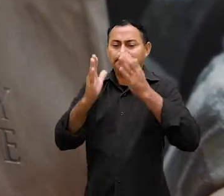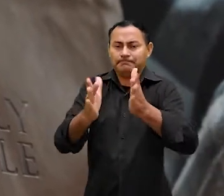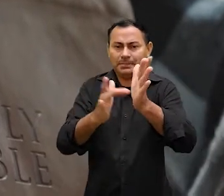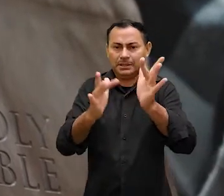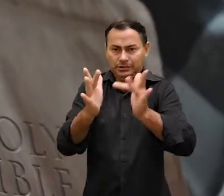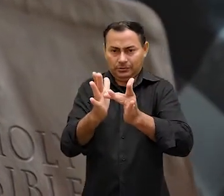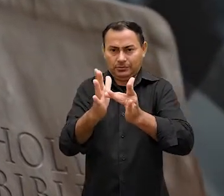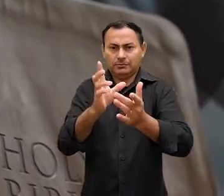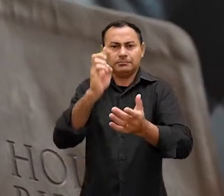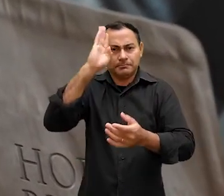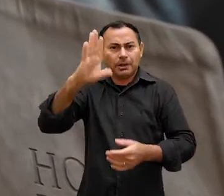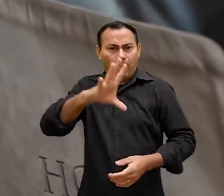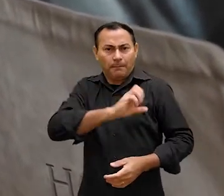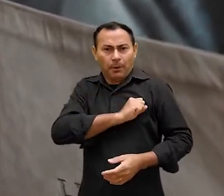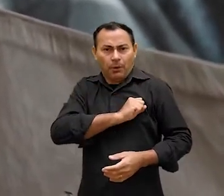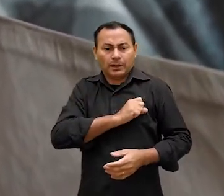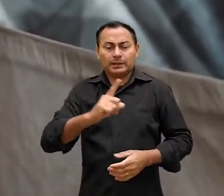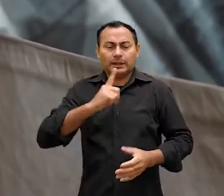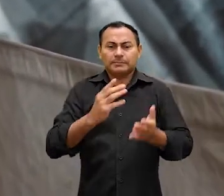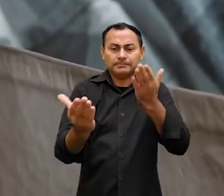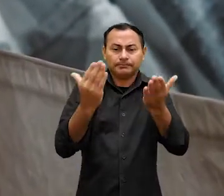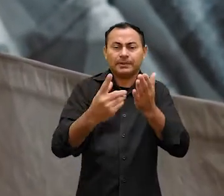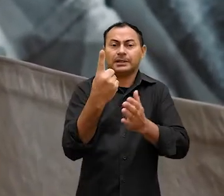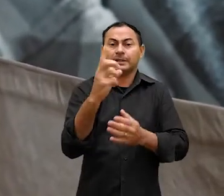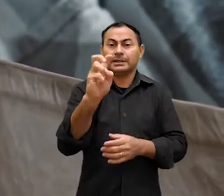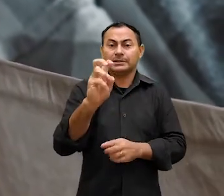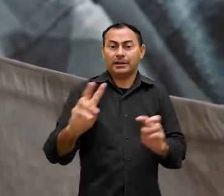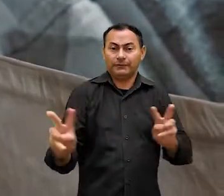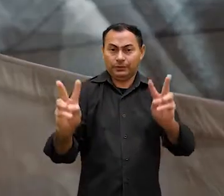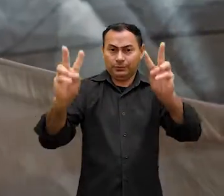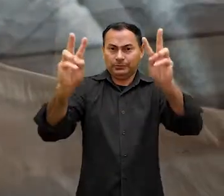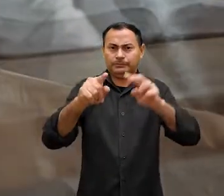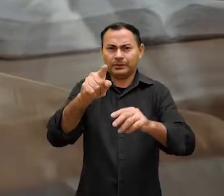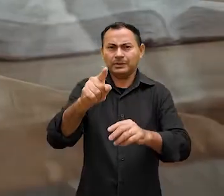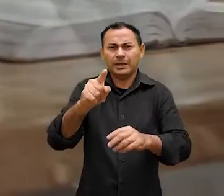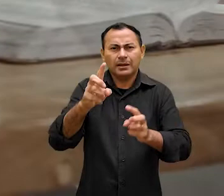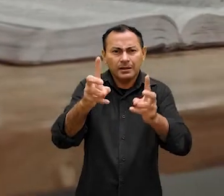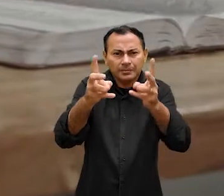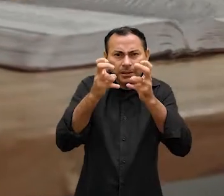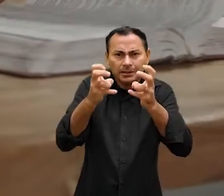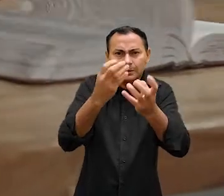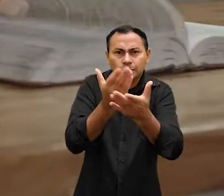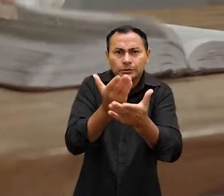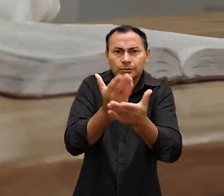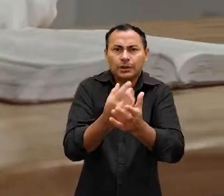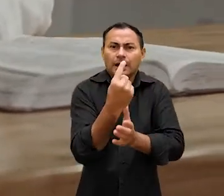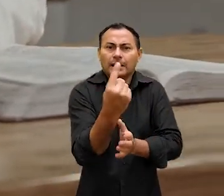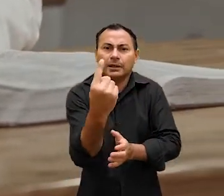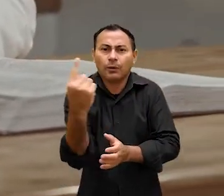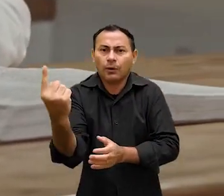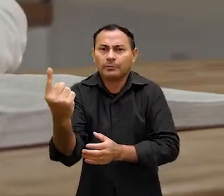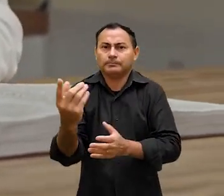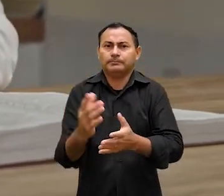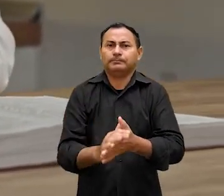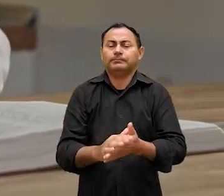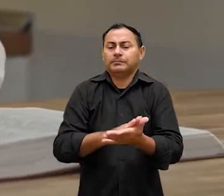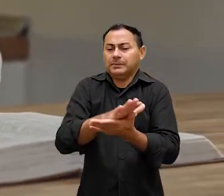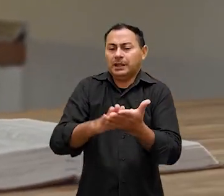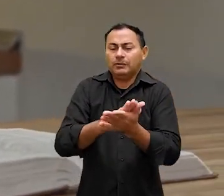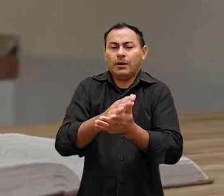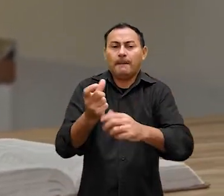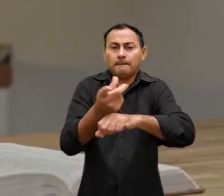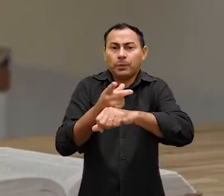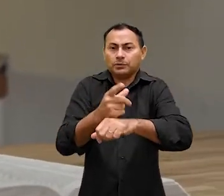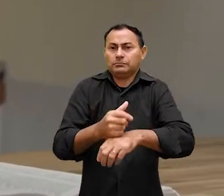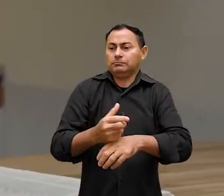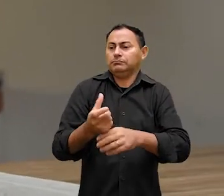se o amor que eles têm está baseado nestas 15 virtudes. Você vai perceber, estudando cada uma delas, que nenhuma busca